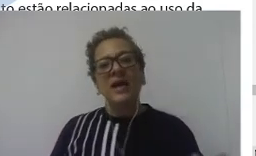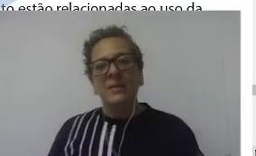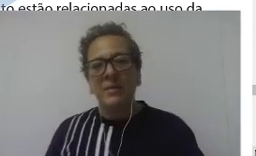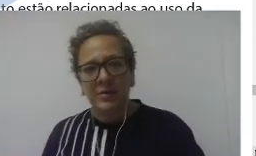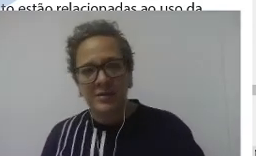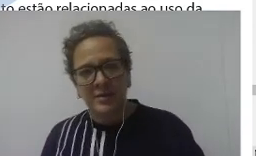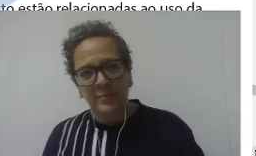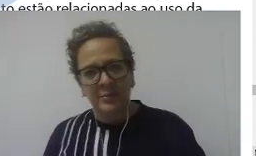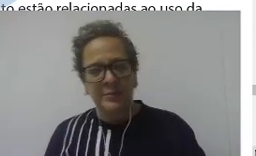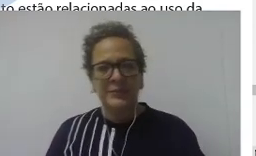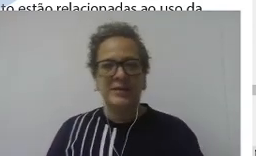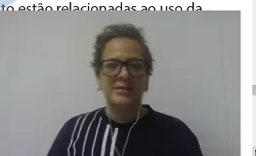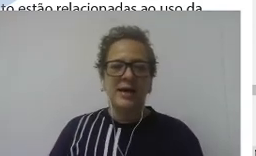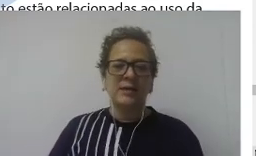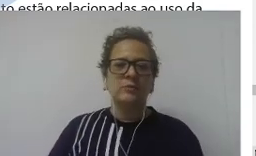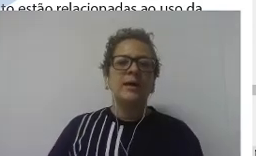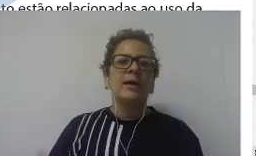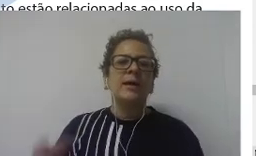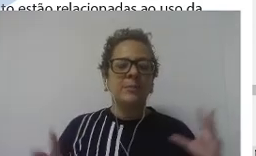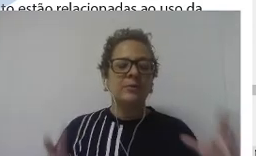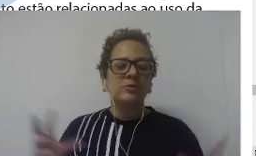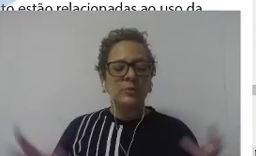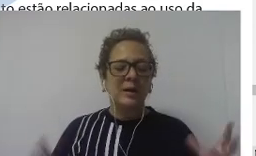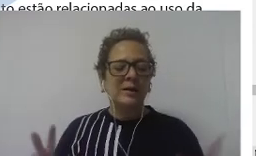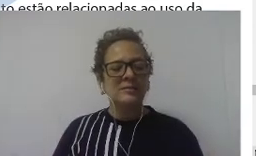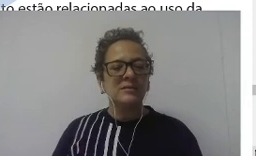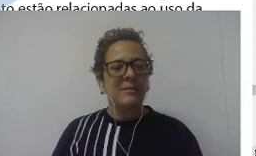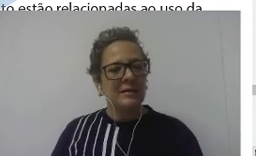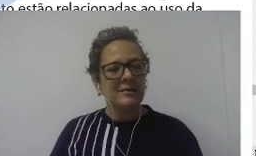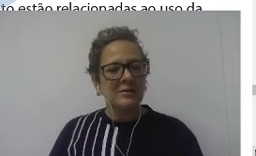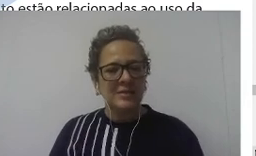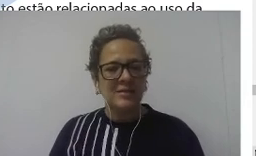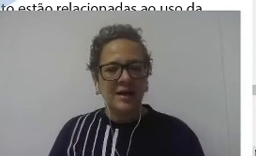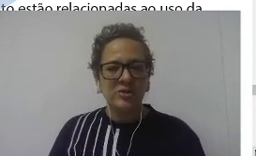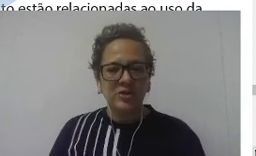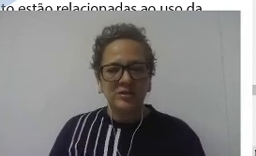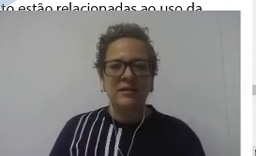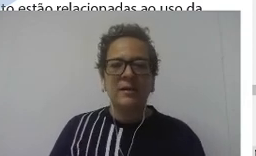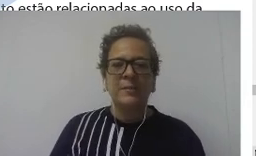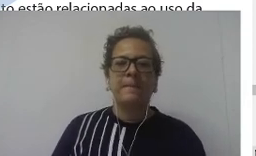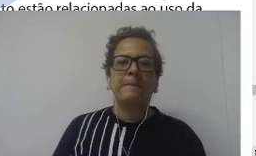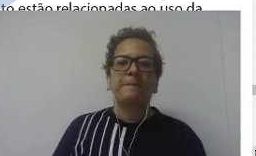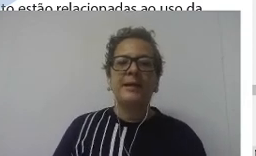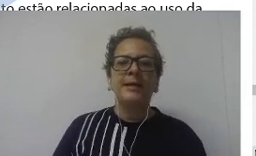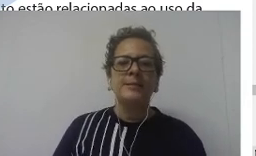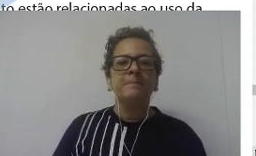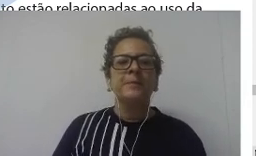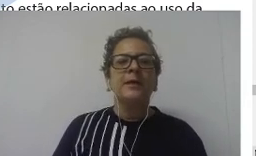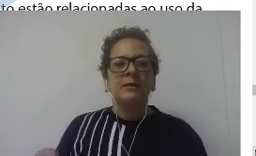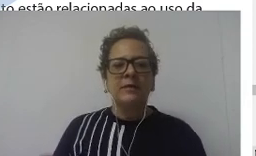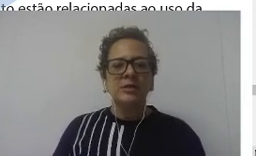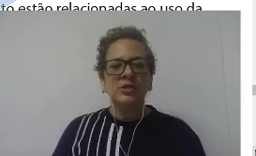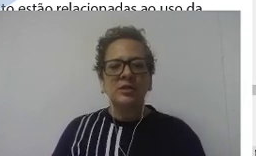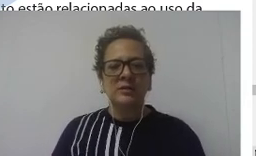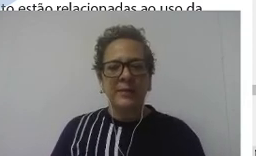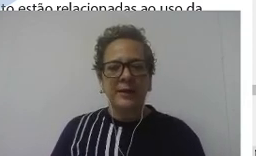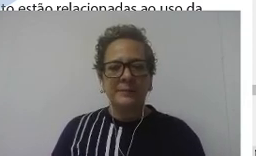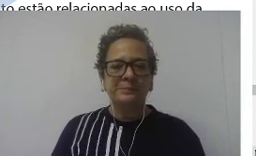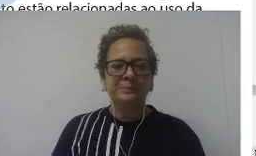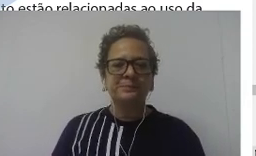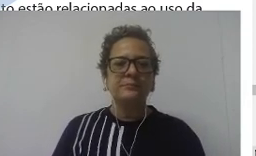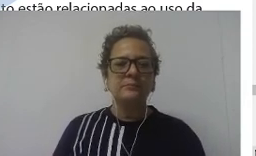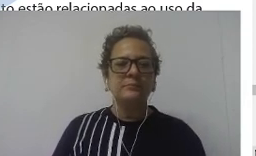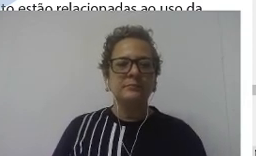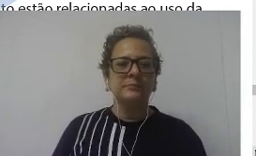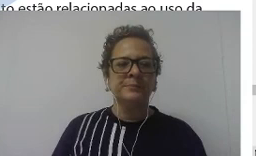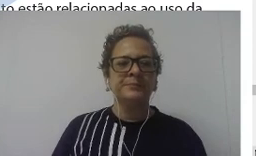de cinema, por exemplo, tá certo? Ele possui uma grande semelhança com as salas de cinema, beleza? Então a gente tem também